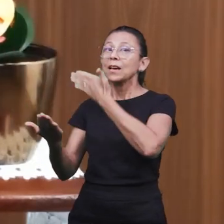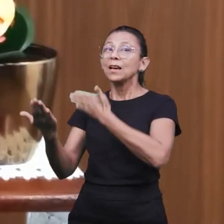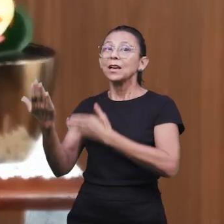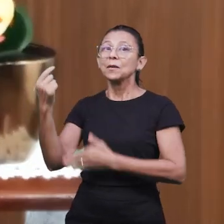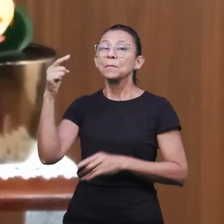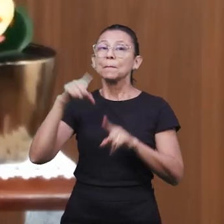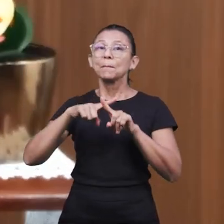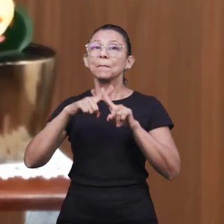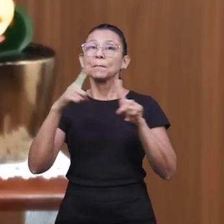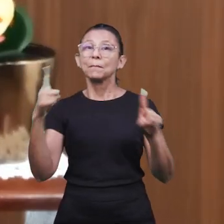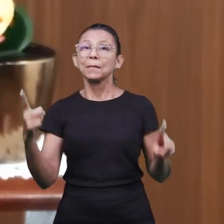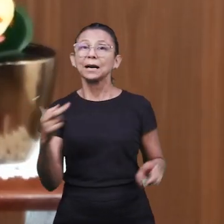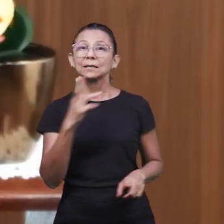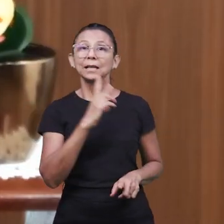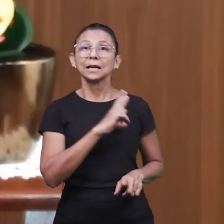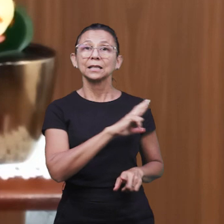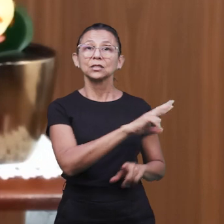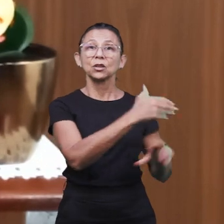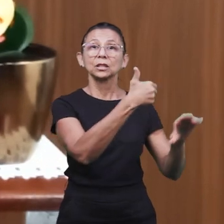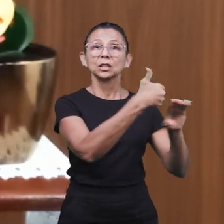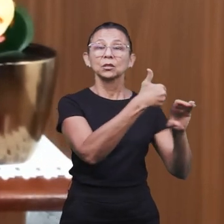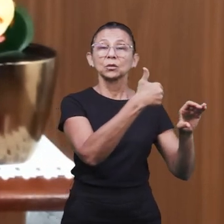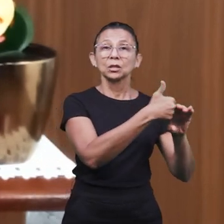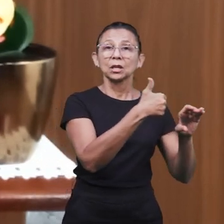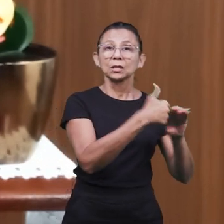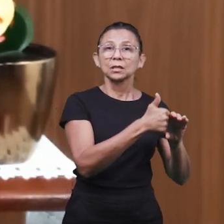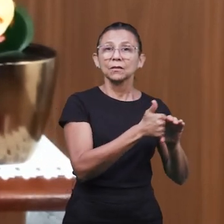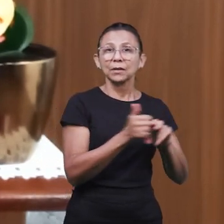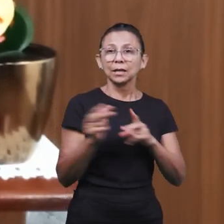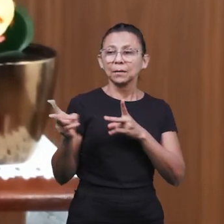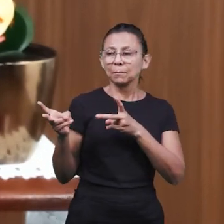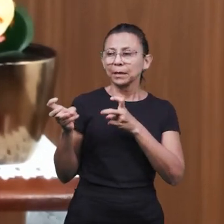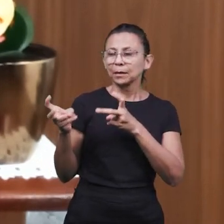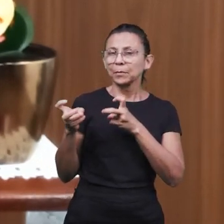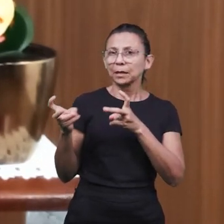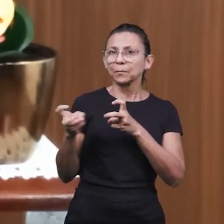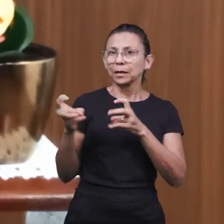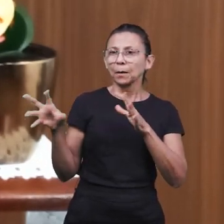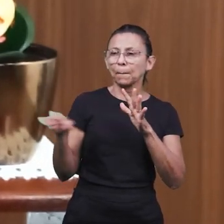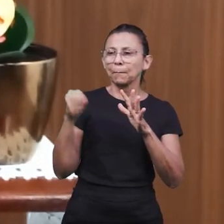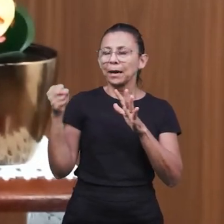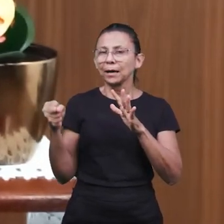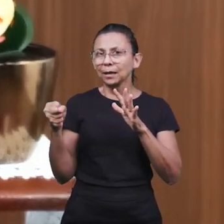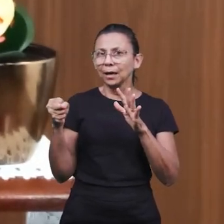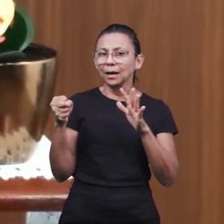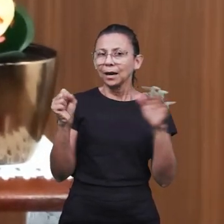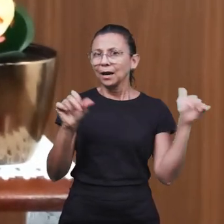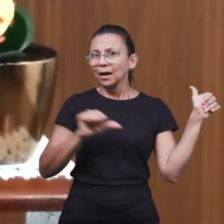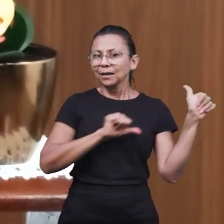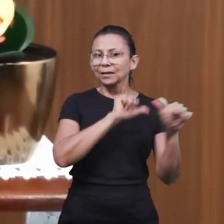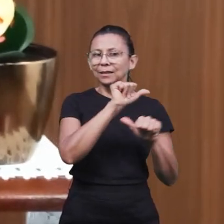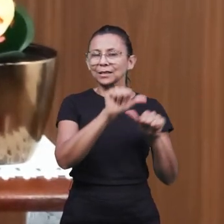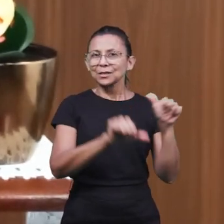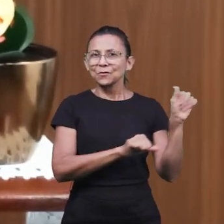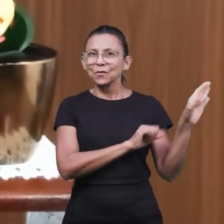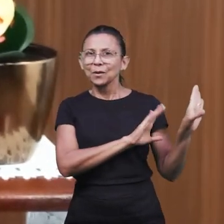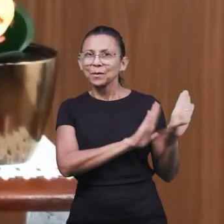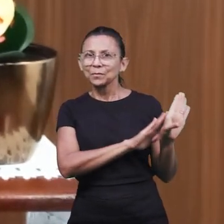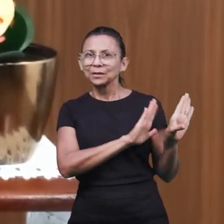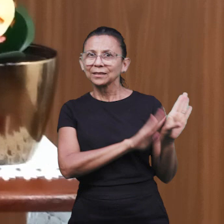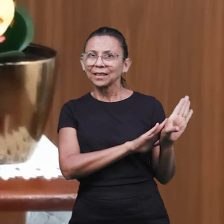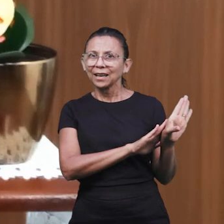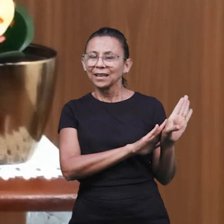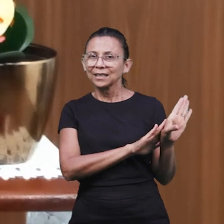vivido hoje é que pega alguns conceitos deste Evangelho, deturpa, transforma ao seu bel